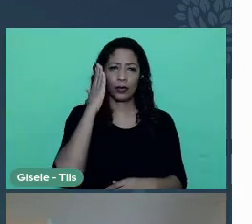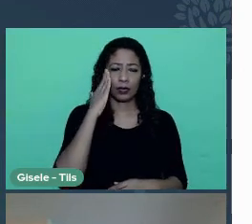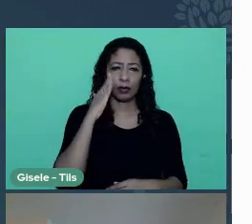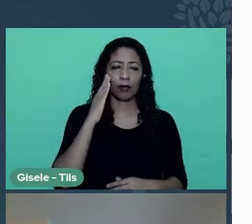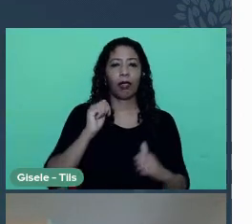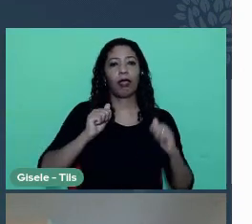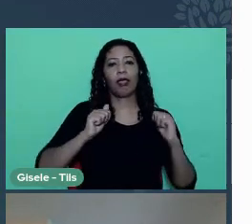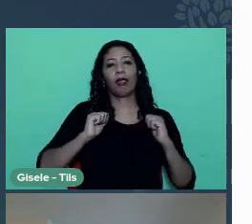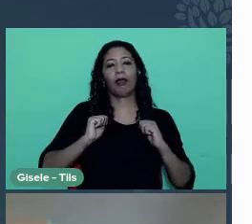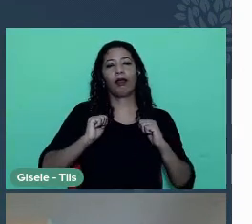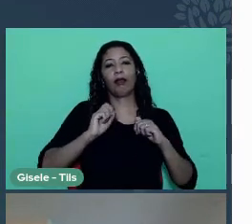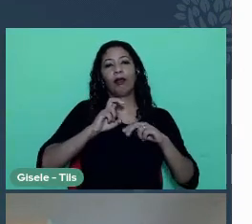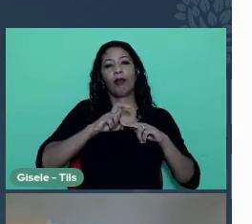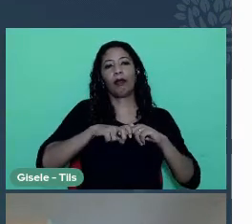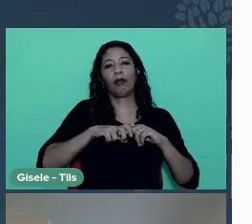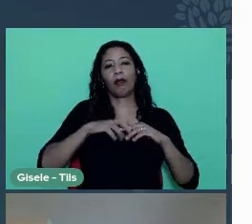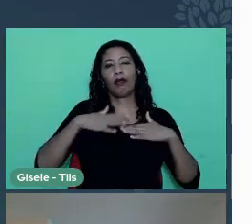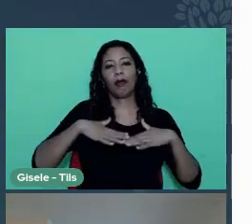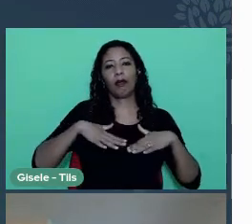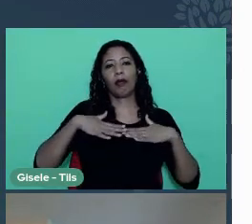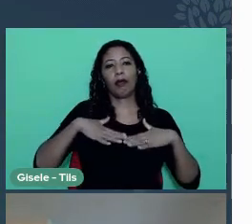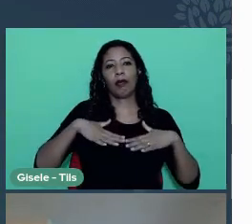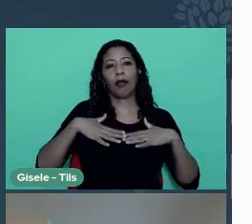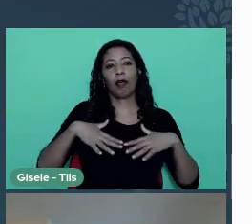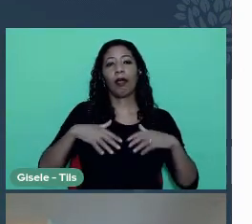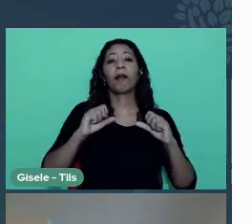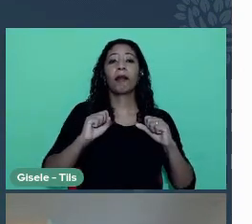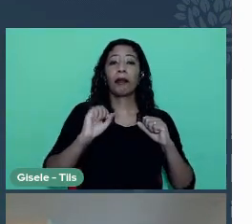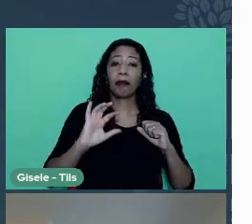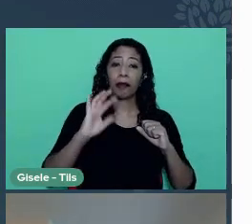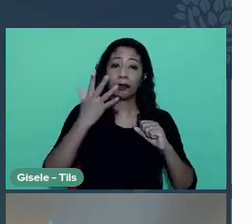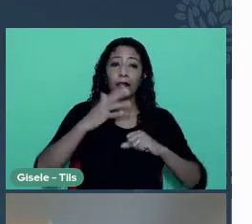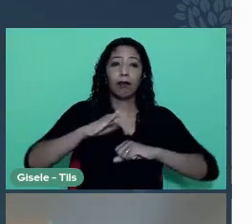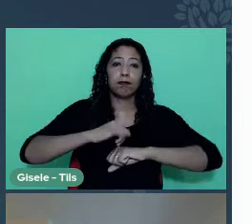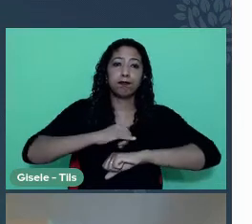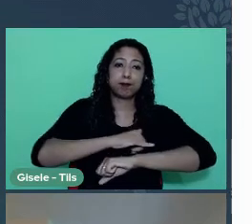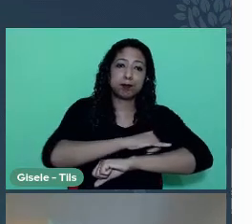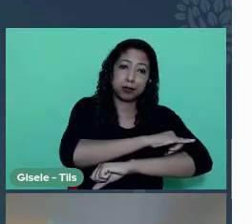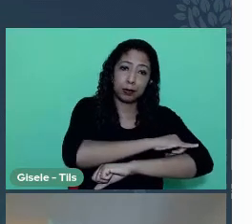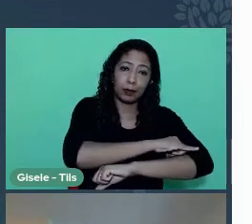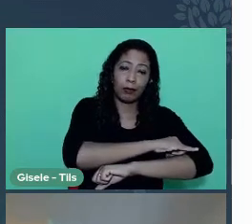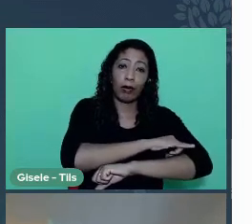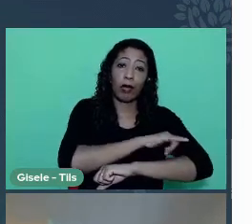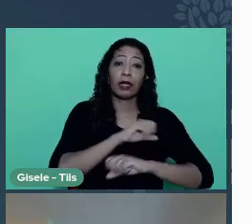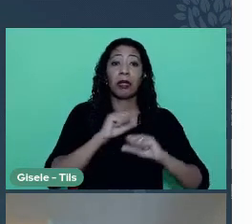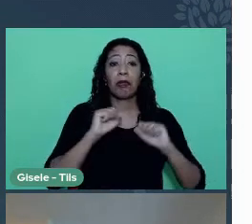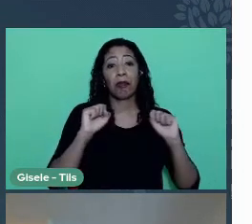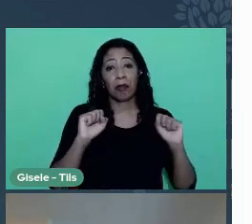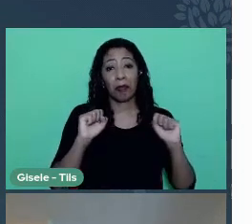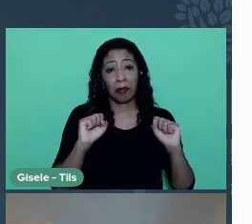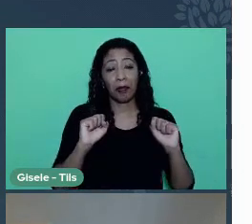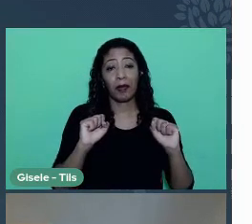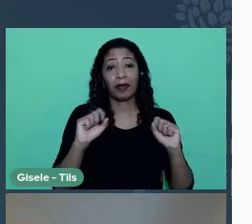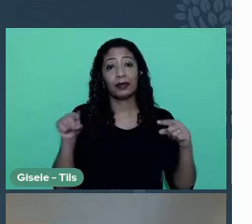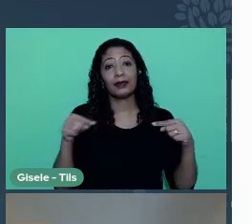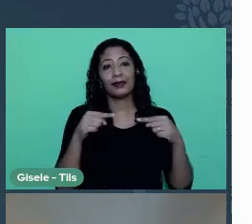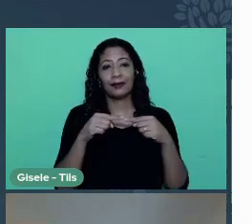leva à obesidade. Então, talvez a gente tenha associações aqui dessas